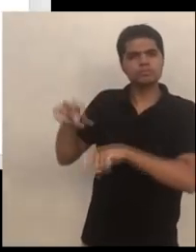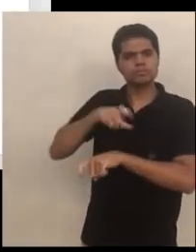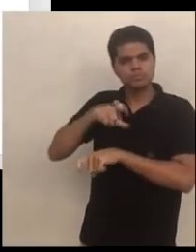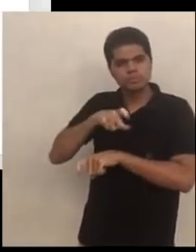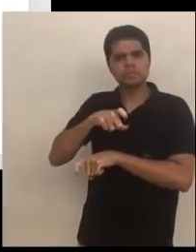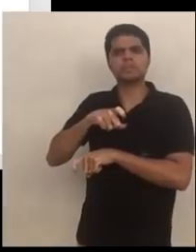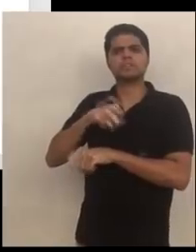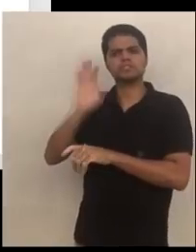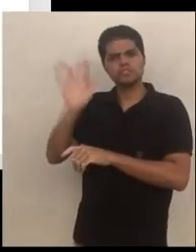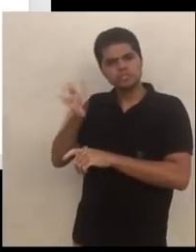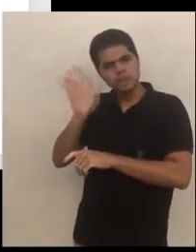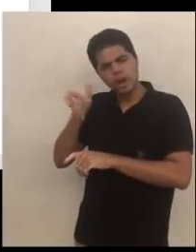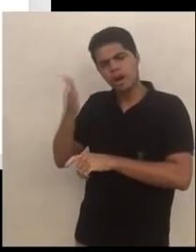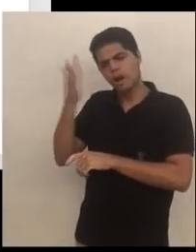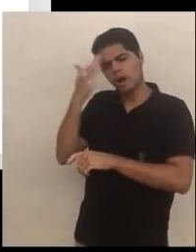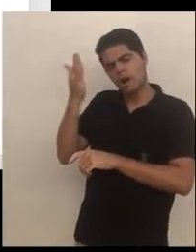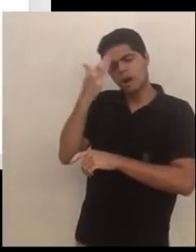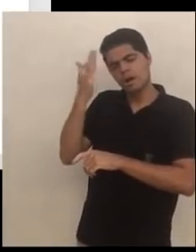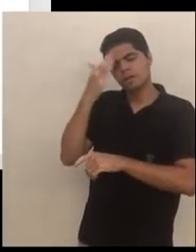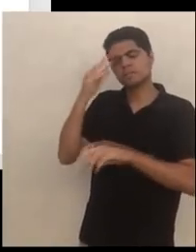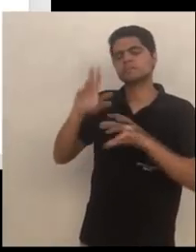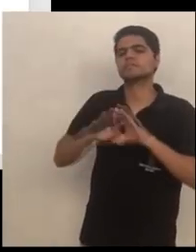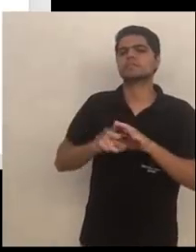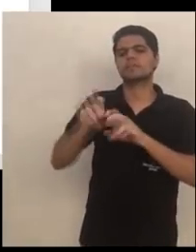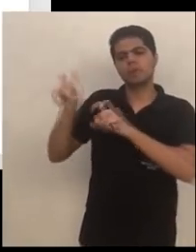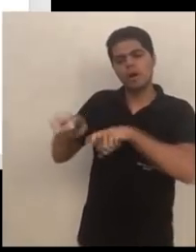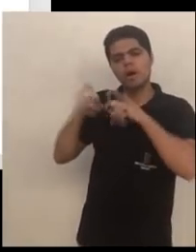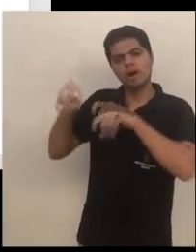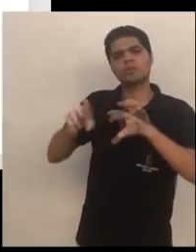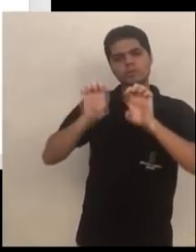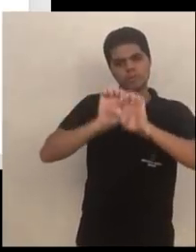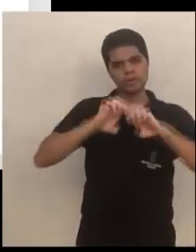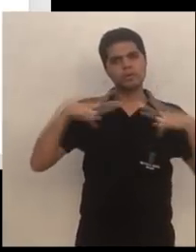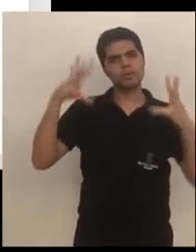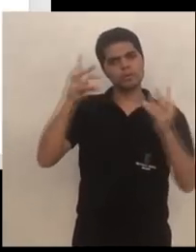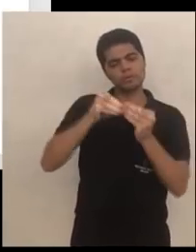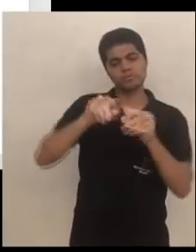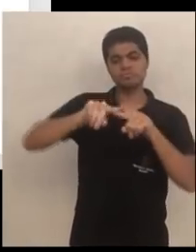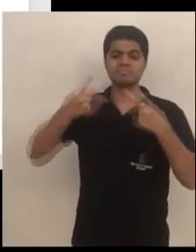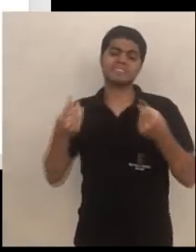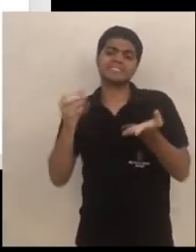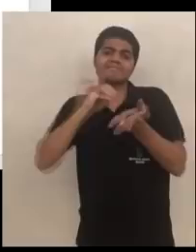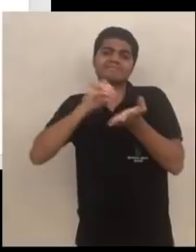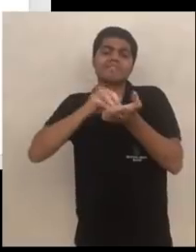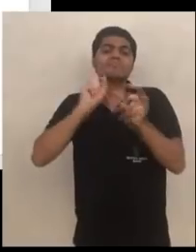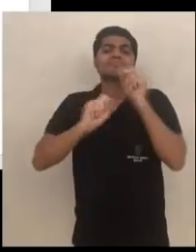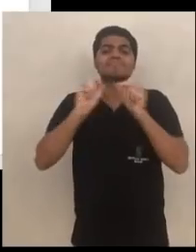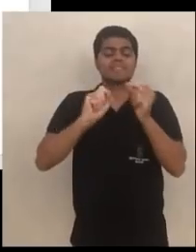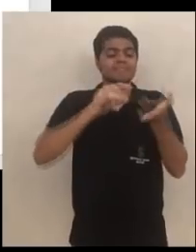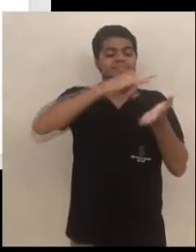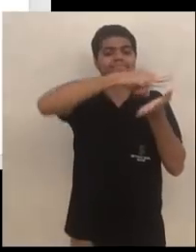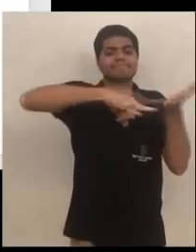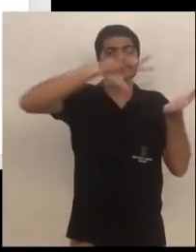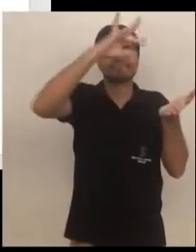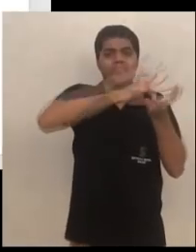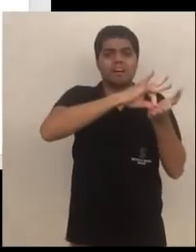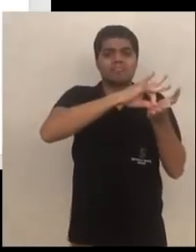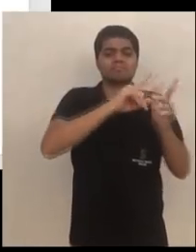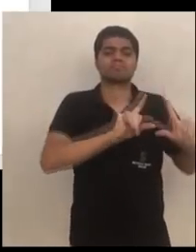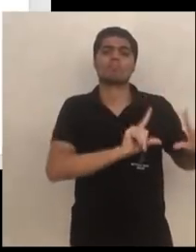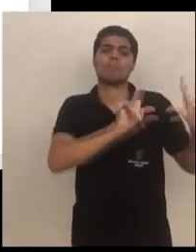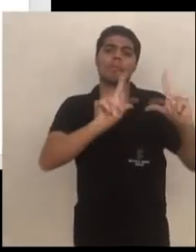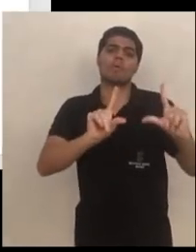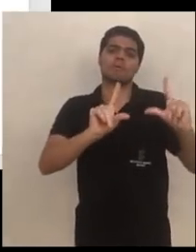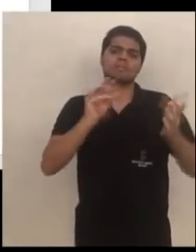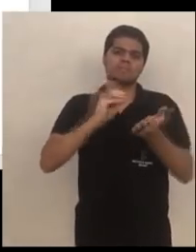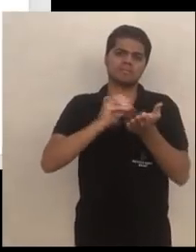agroecológicos, mas ainda não estão certificados. E precisa de pouca coisa para você certificar esse grupo,